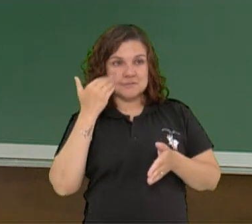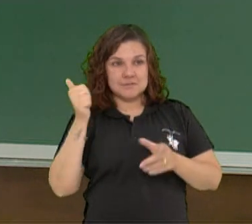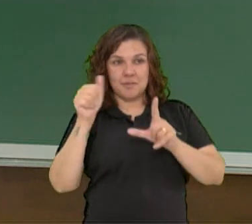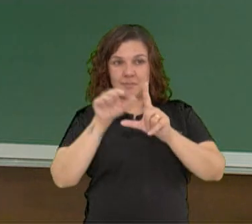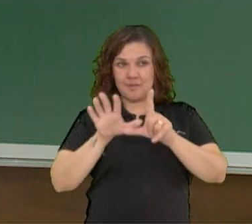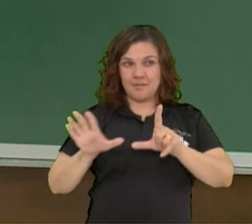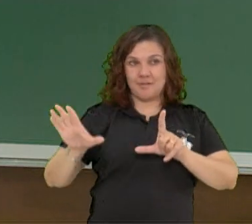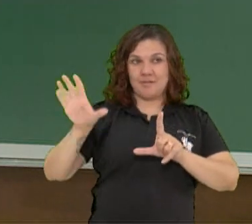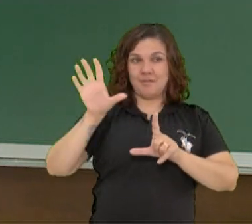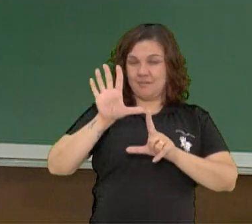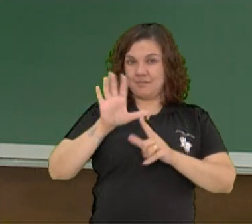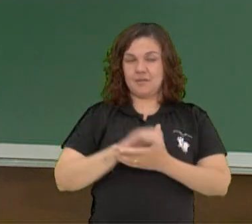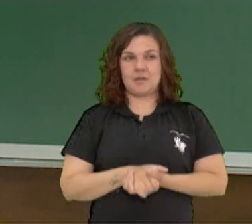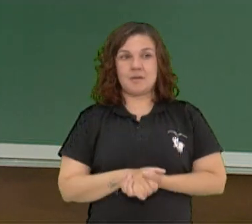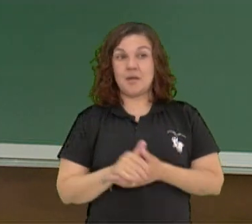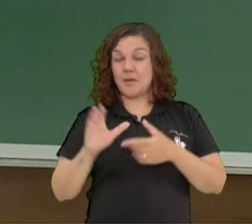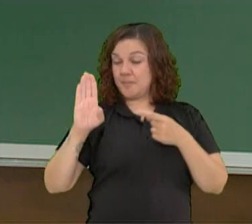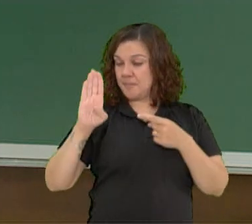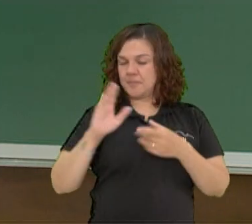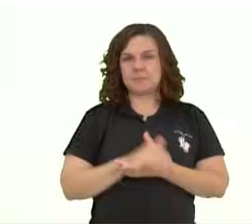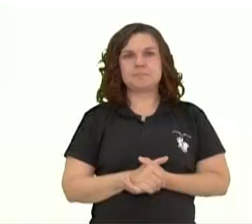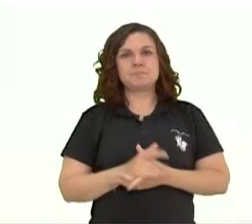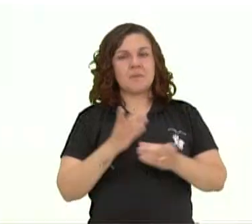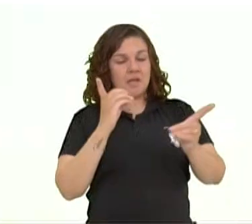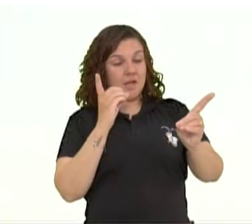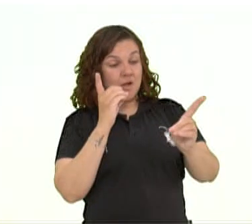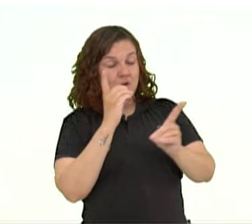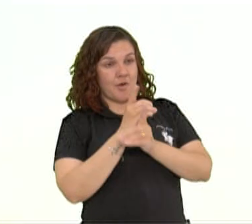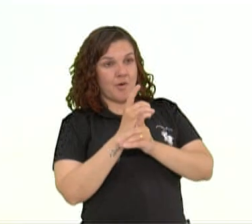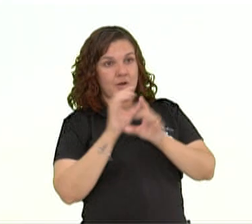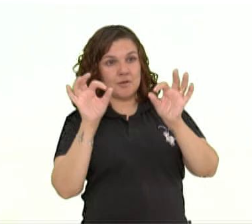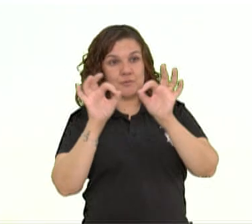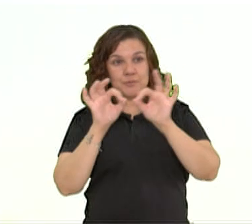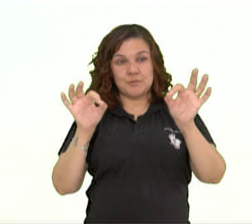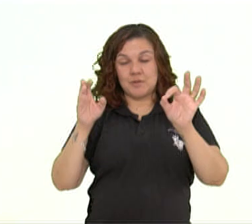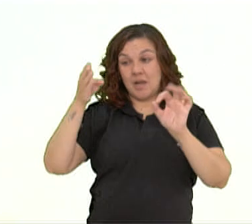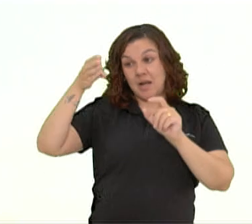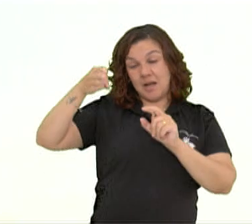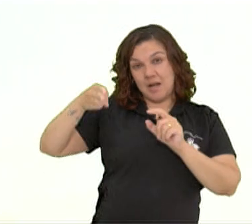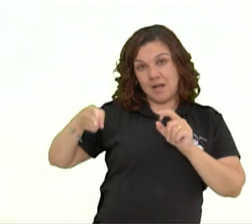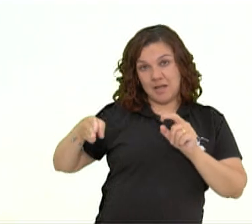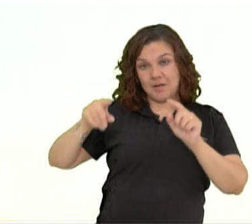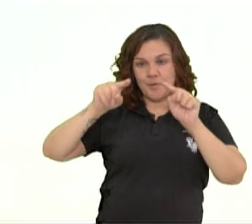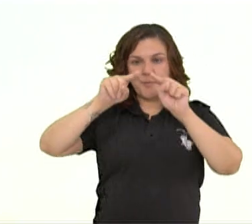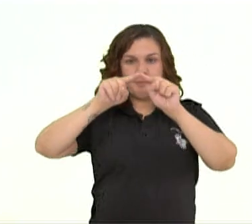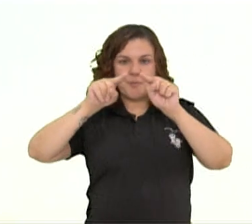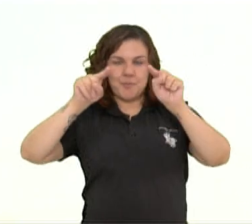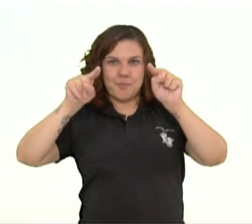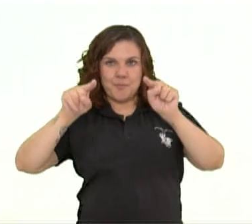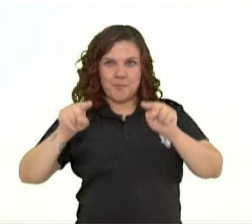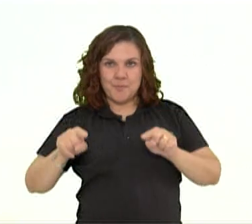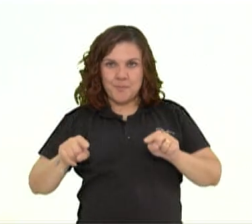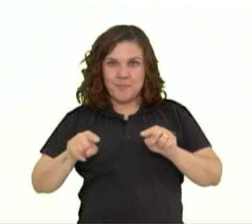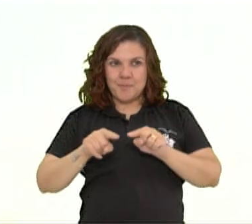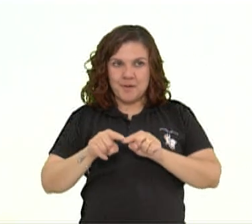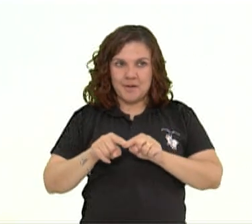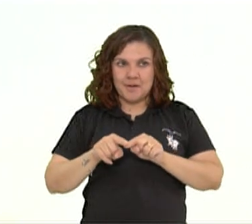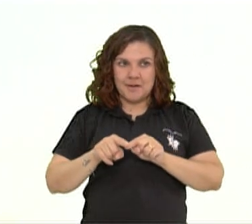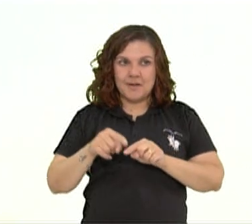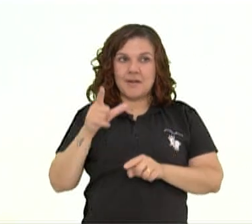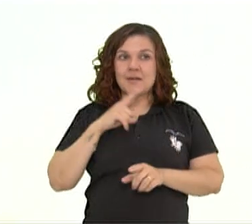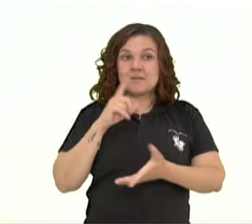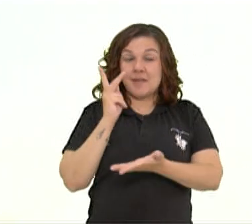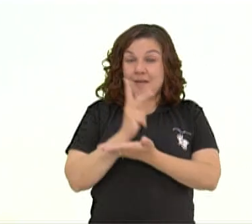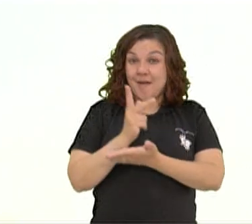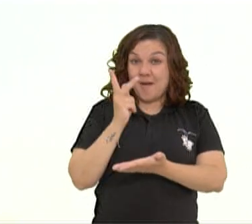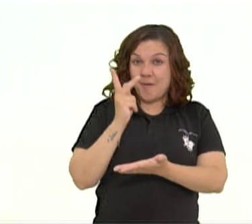uma pergunta para vocês, que é a letra B. Encontre as medidas do lado de um terreno de forma quadrada, que terá a mesma